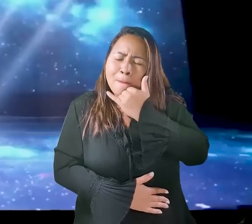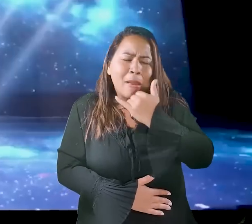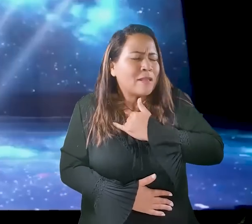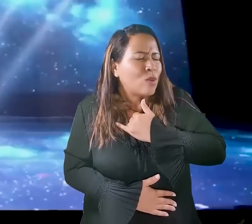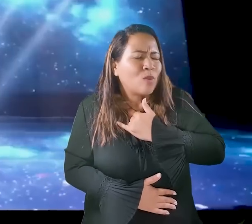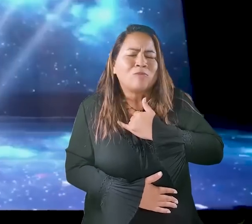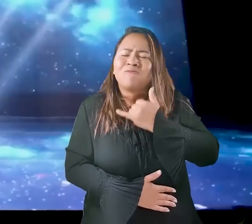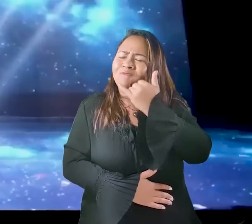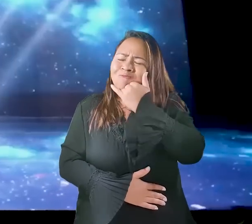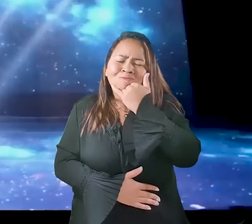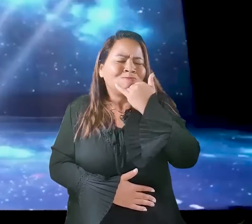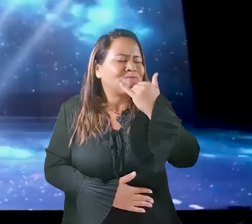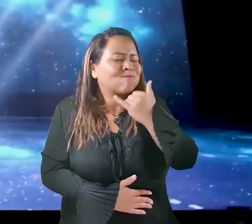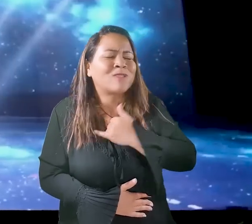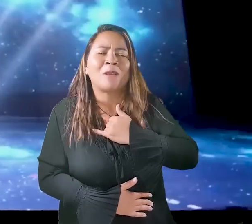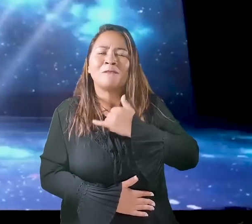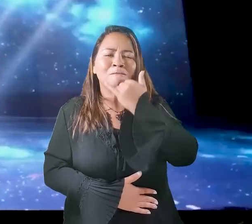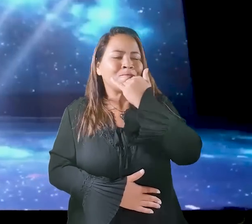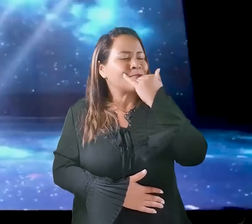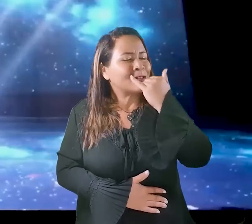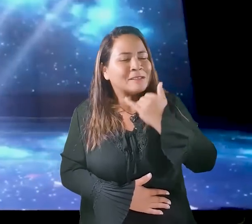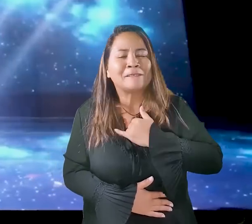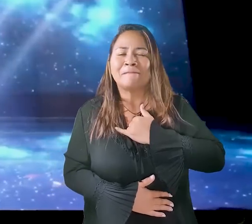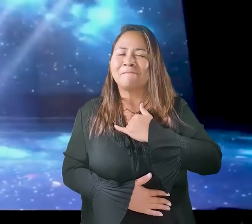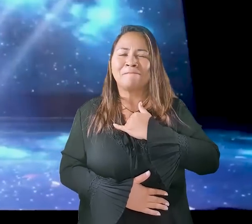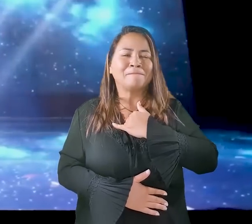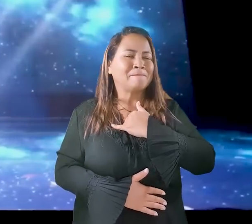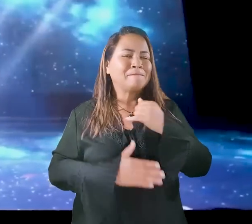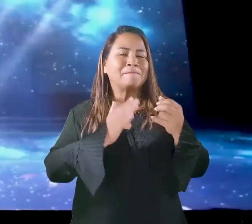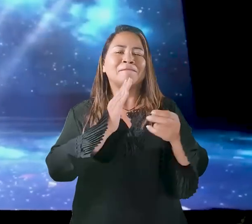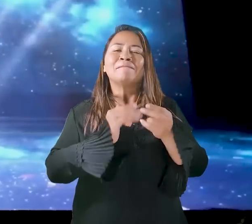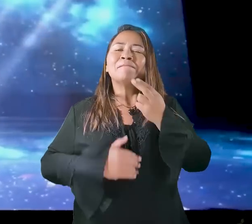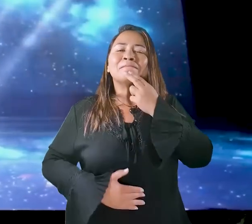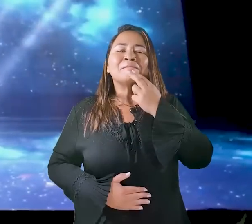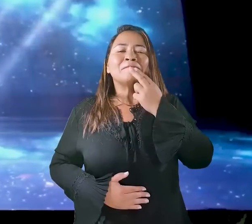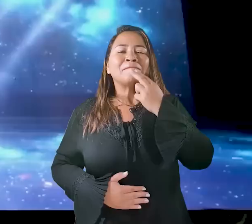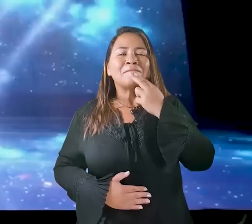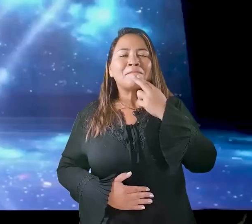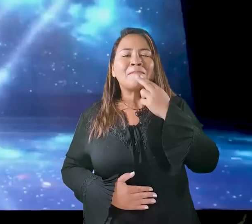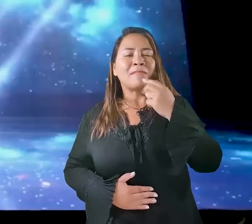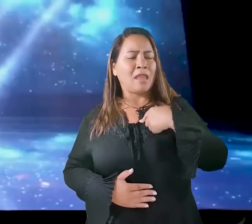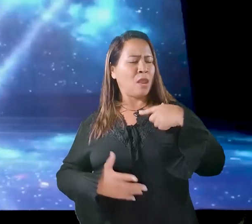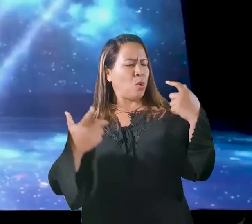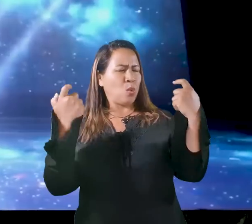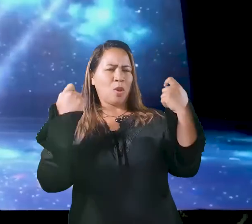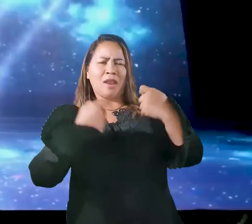Eu perdoo. Eu te perdoo, eu te perdoo. Eu sou a mudança.